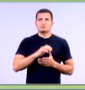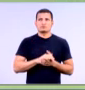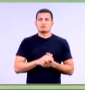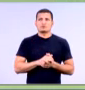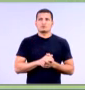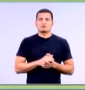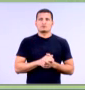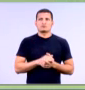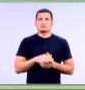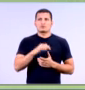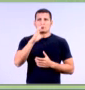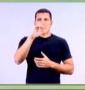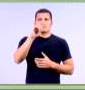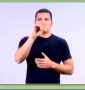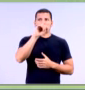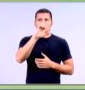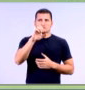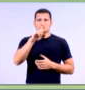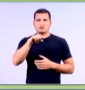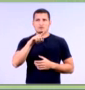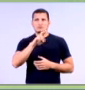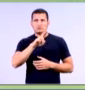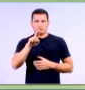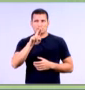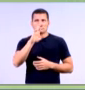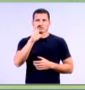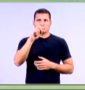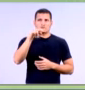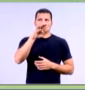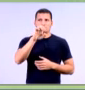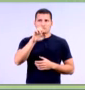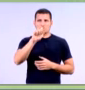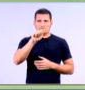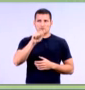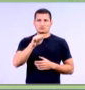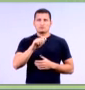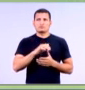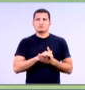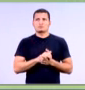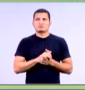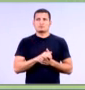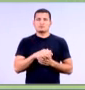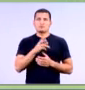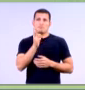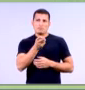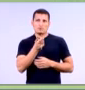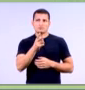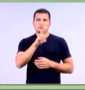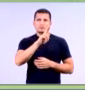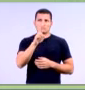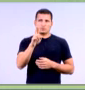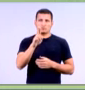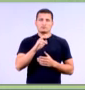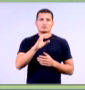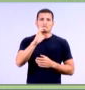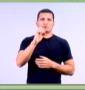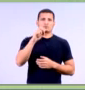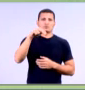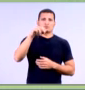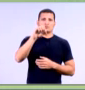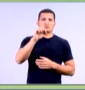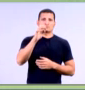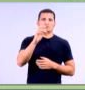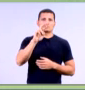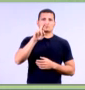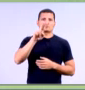chama conta corrente e o construtor é uma classe especial que tem o mesmo nome da classe, olha como é que vai chamar o nome do meu construtor.